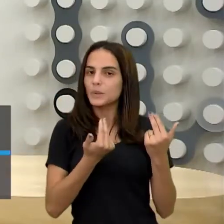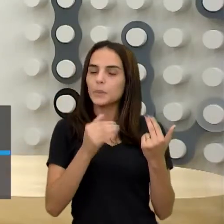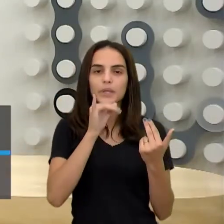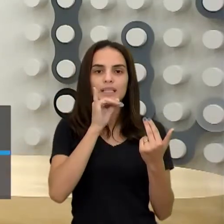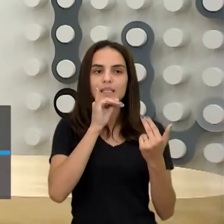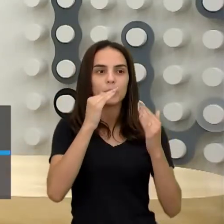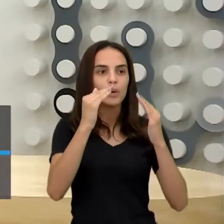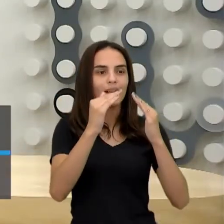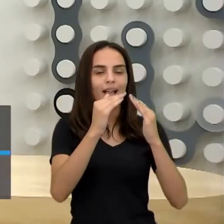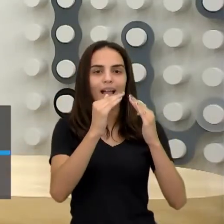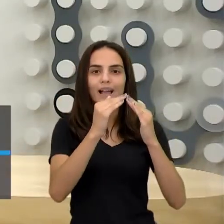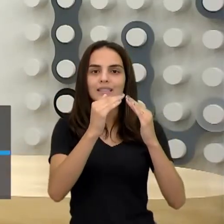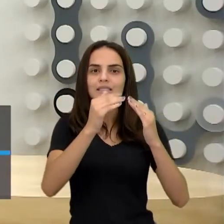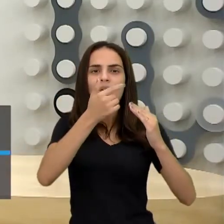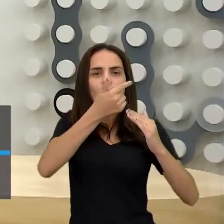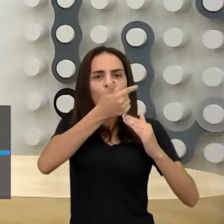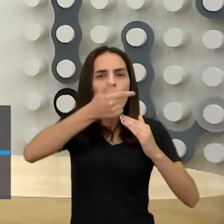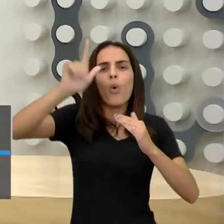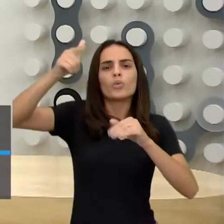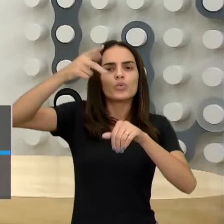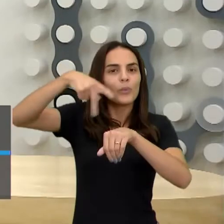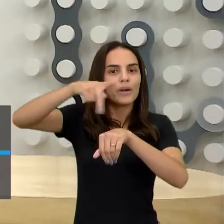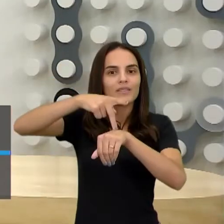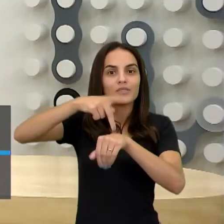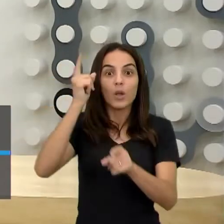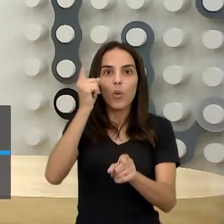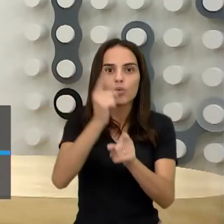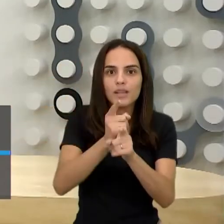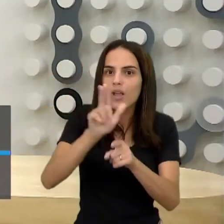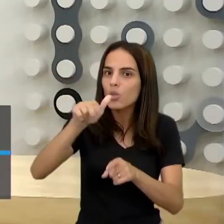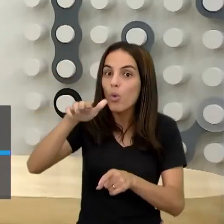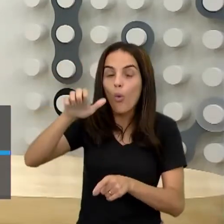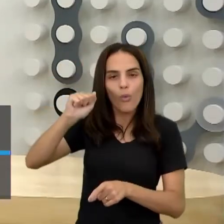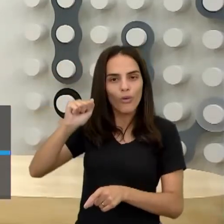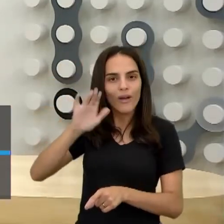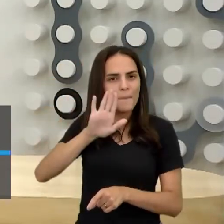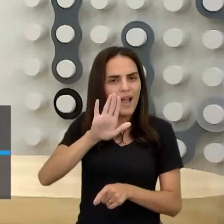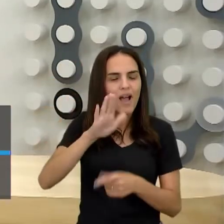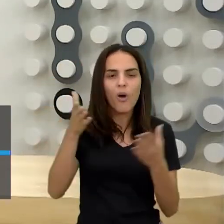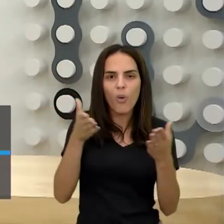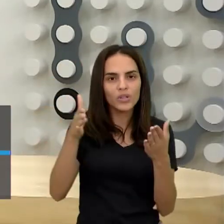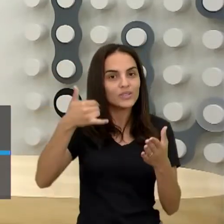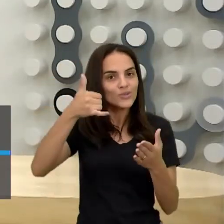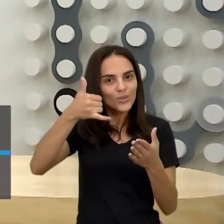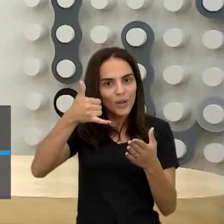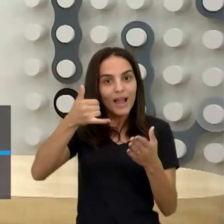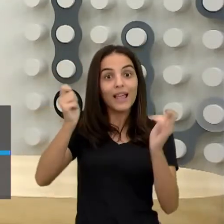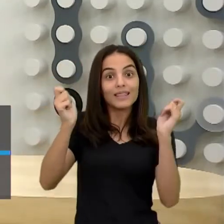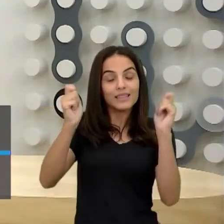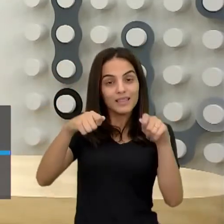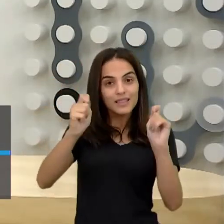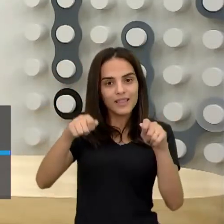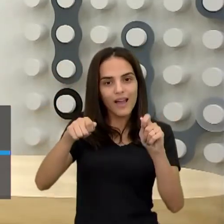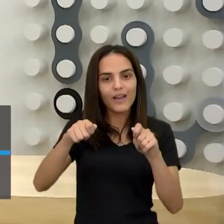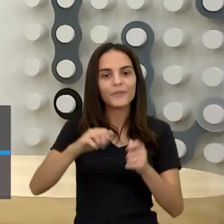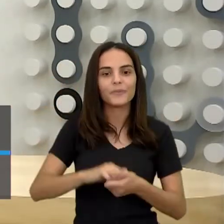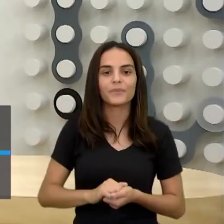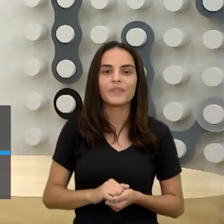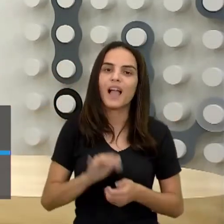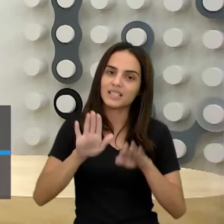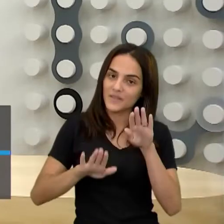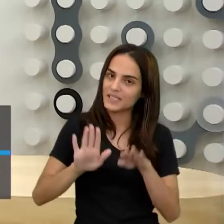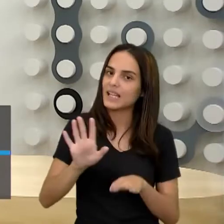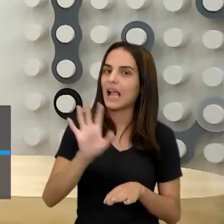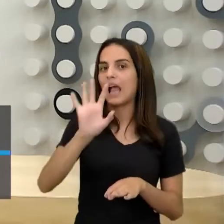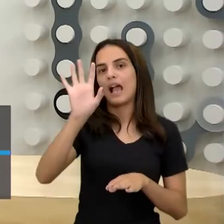lá no outro lado do país. Você nunca ia encontrar com essa pessoa. Mas hoje, com um aparelho desse, que tem alguns mais caros, outros mais